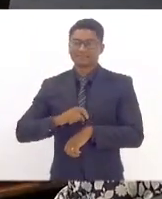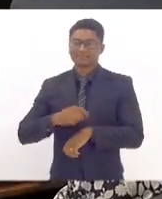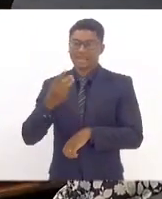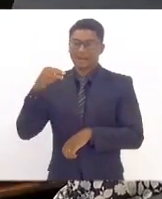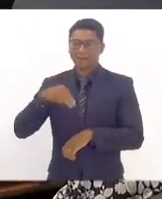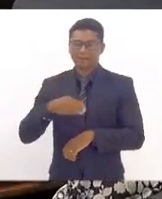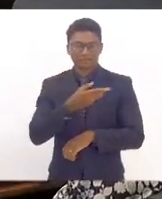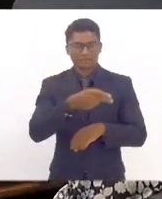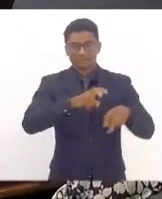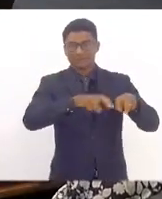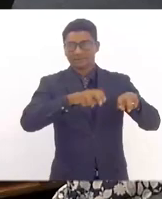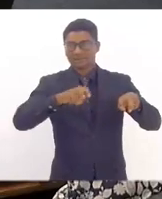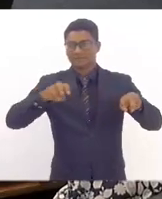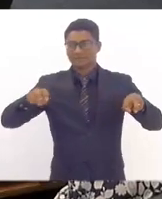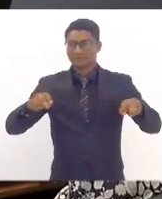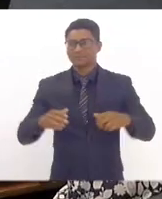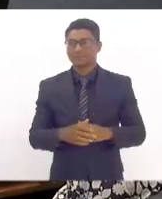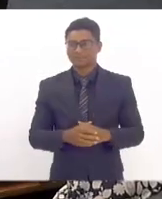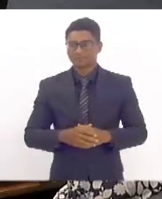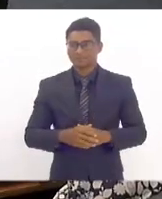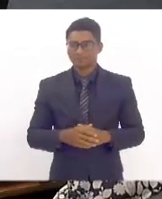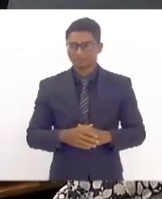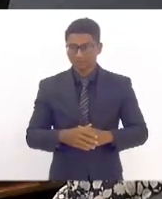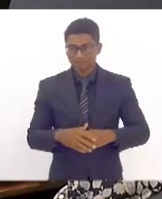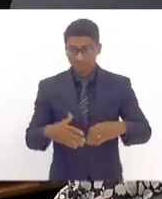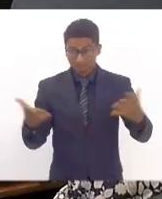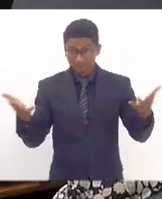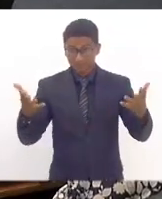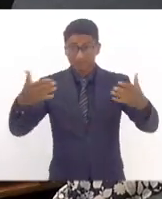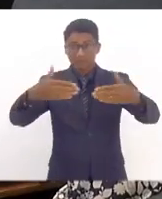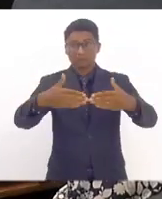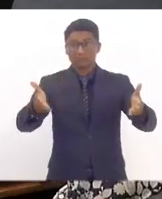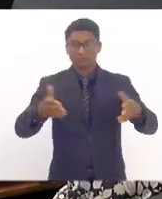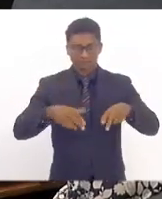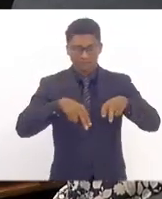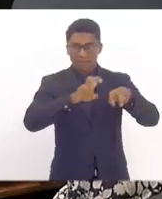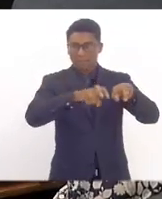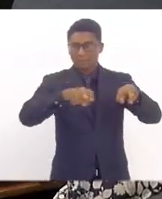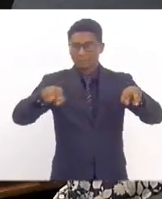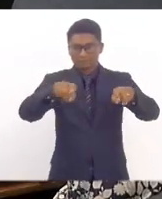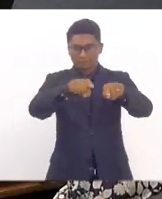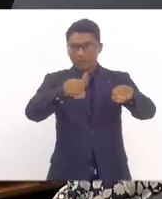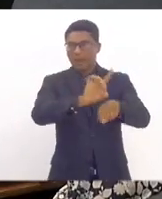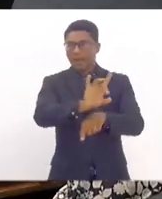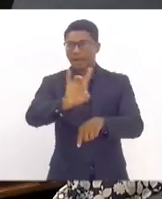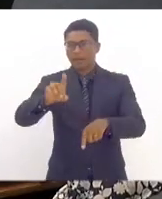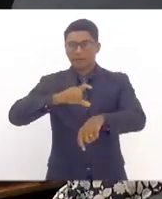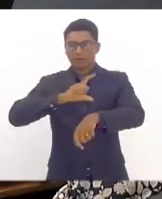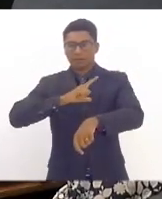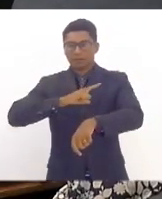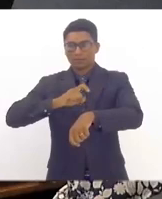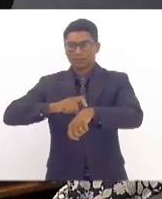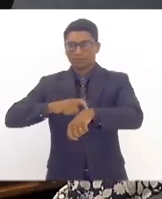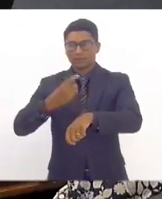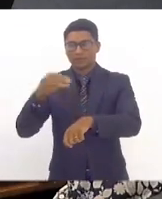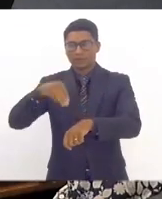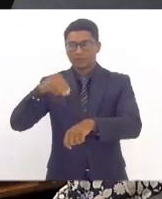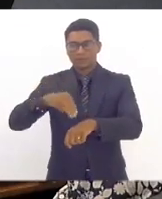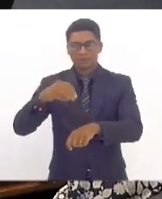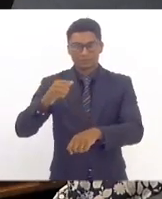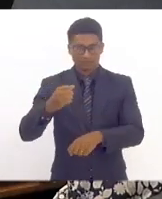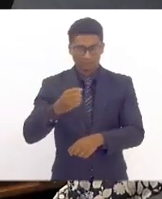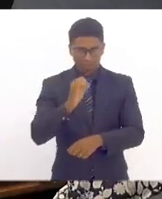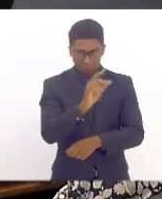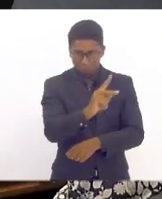deputado Carlos Você pode falar sobre isso e cada um de vocês vai ter três minutos de fala tá